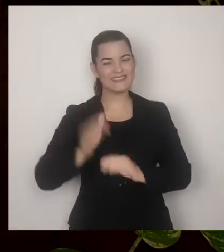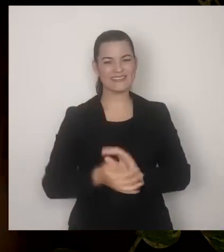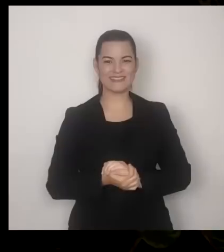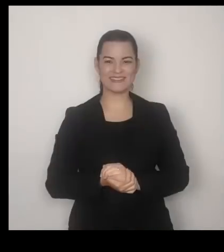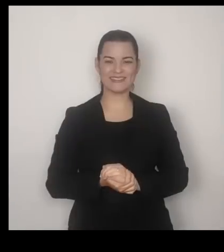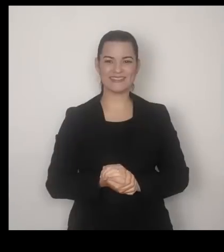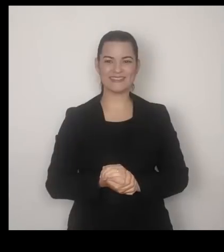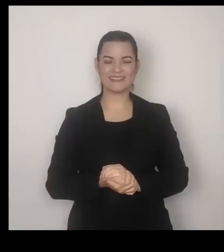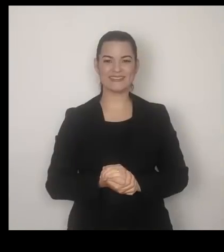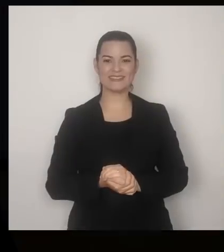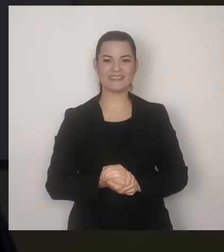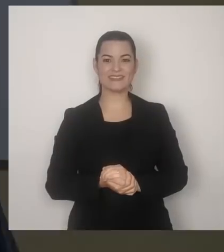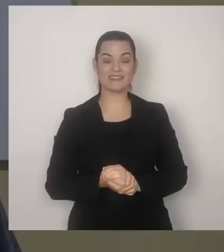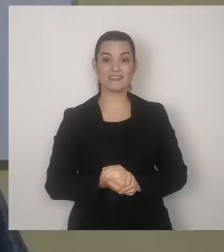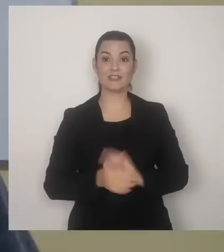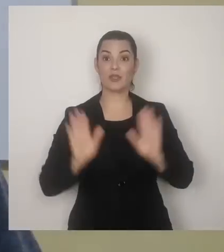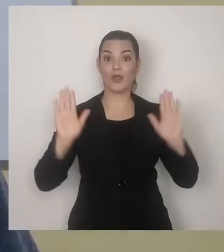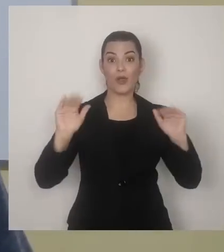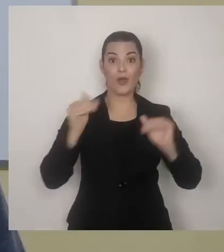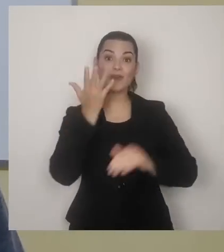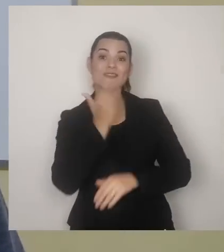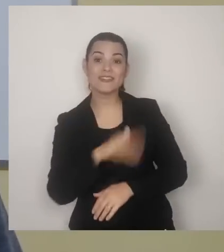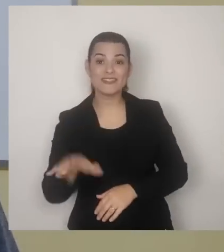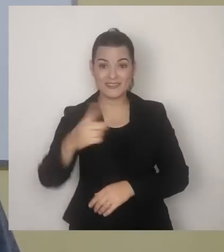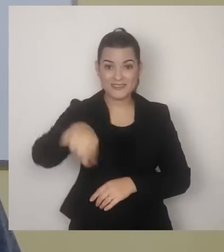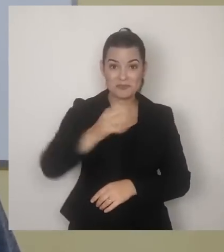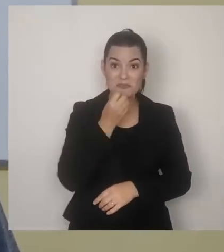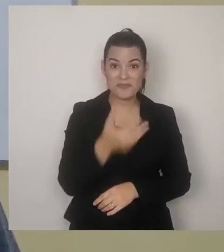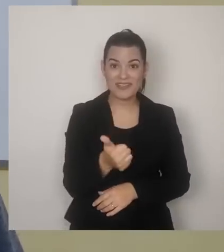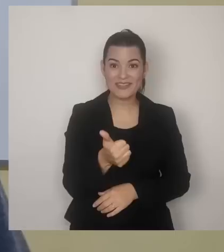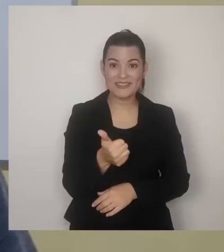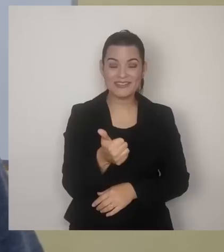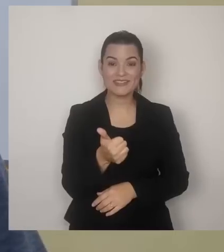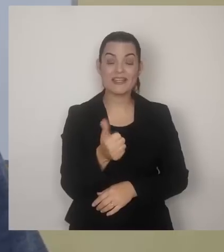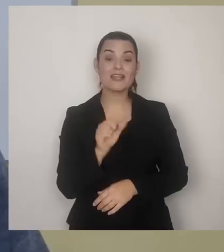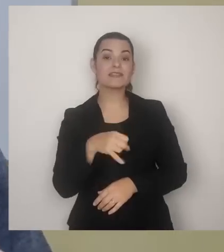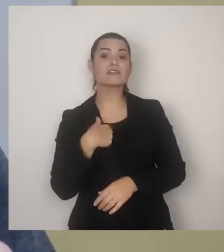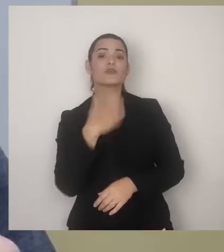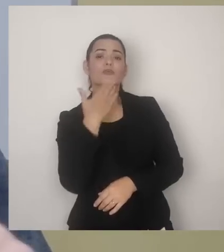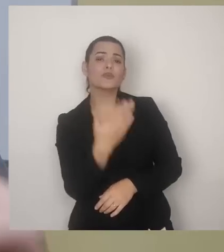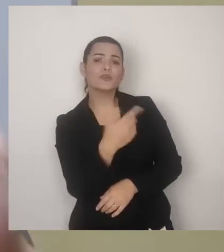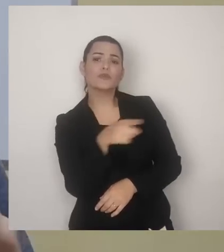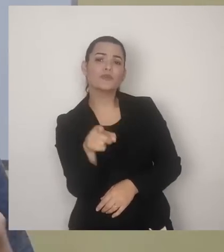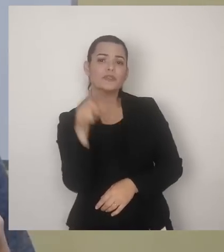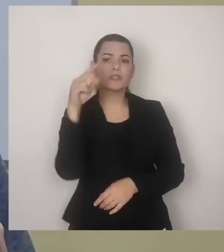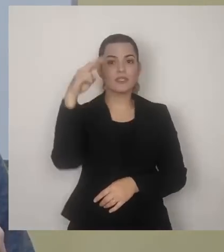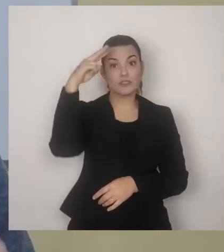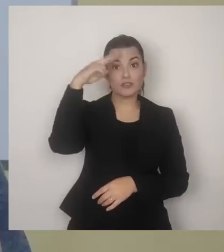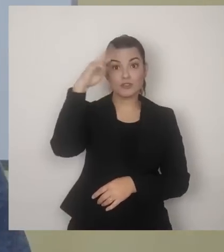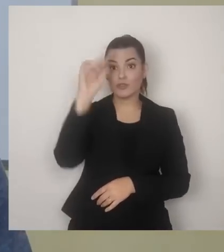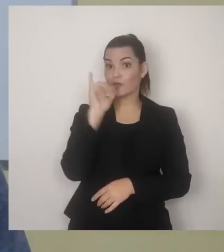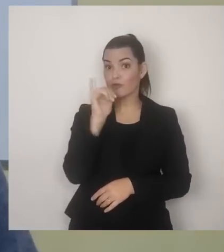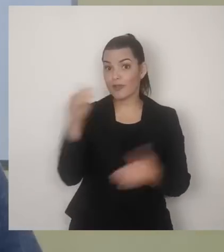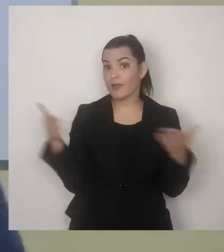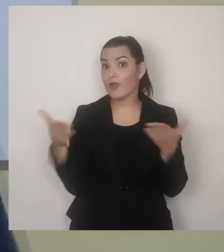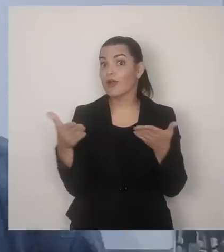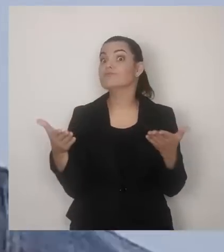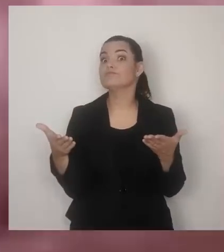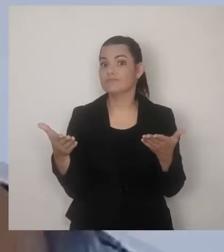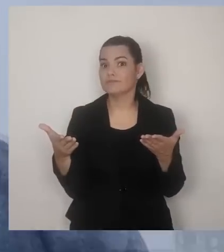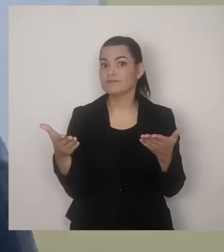lá! Olá, pessoinhas! Vocês estão bem? Se eu pedisse para você contar uma história